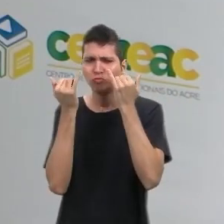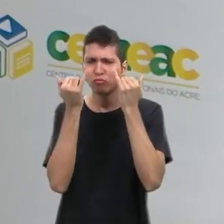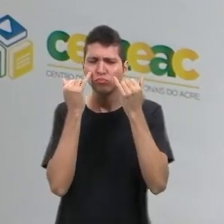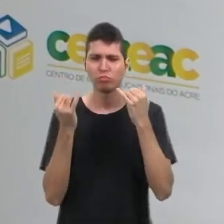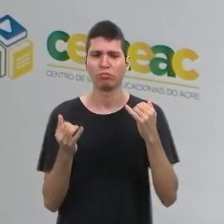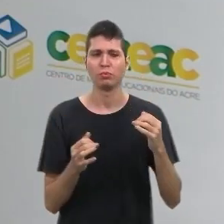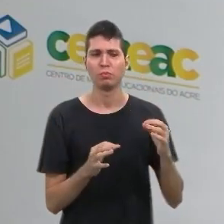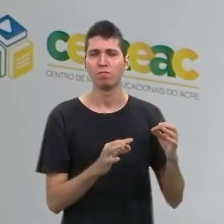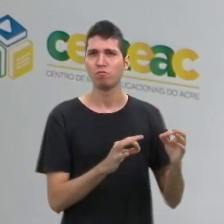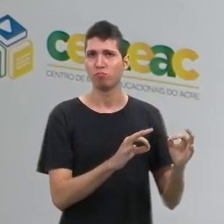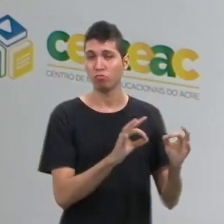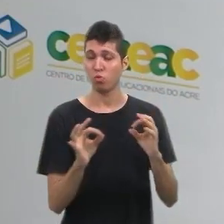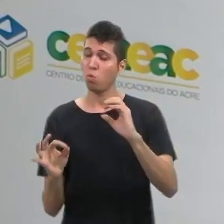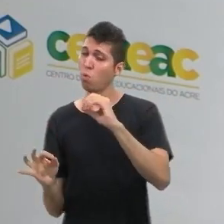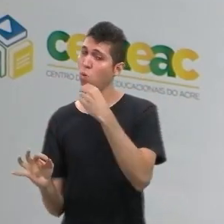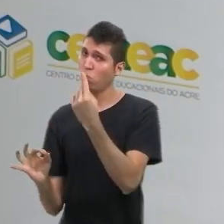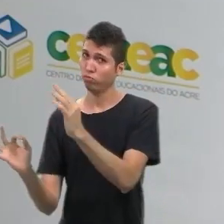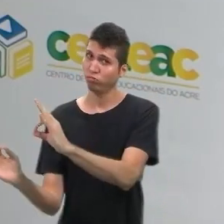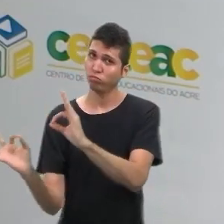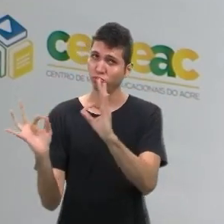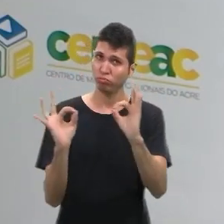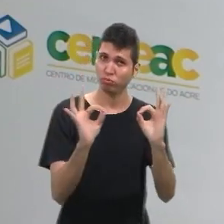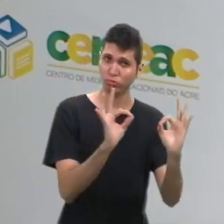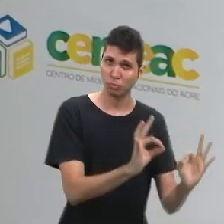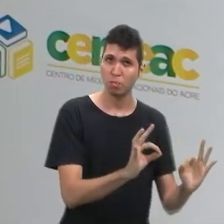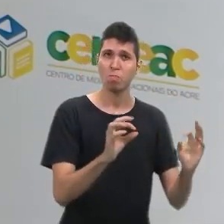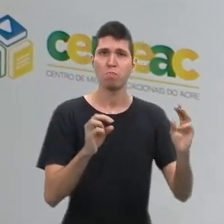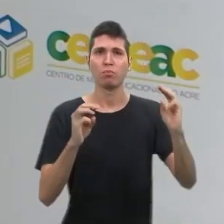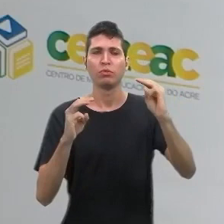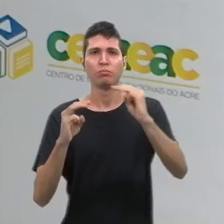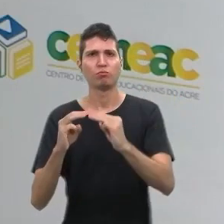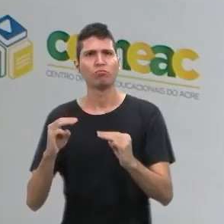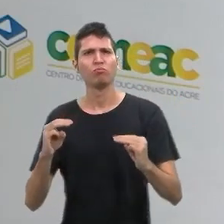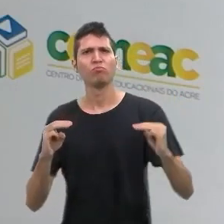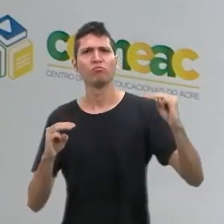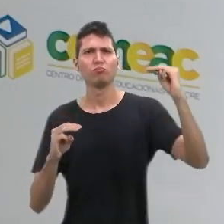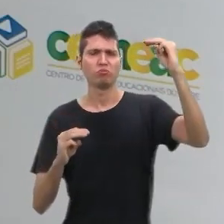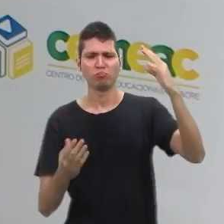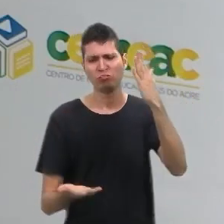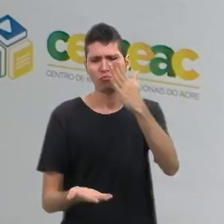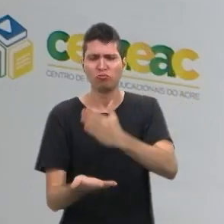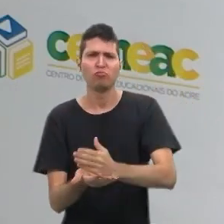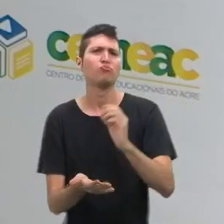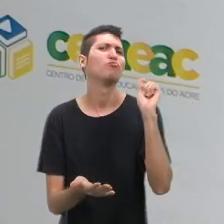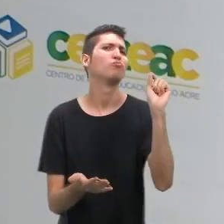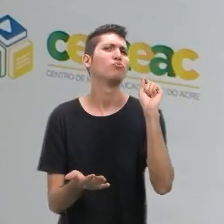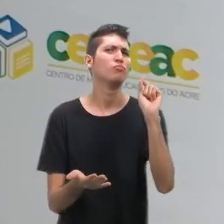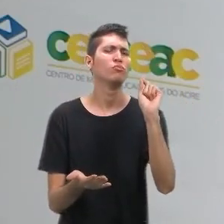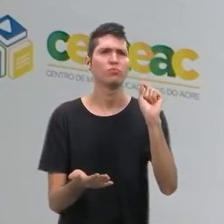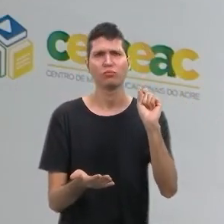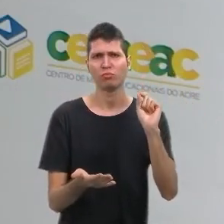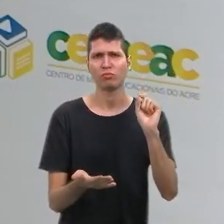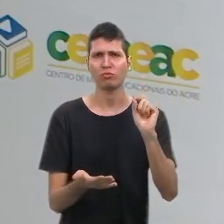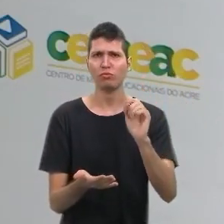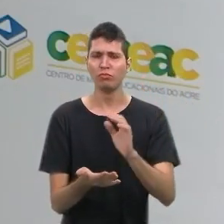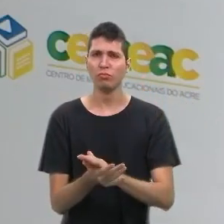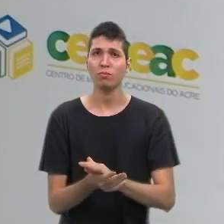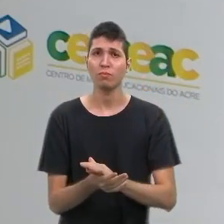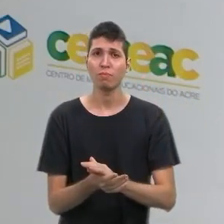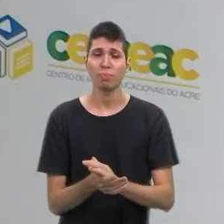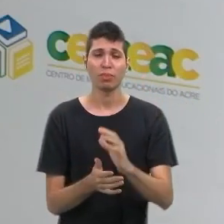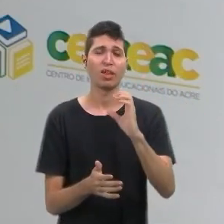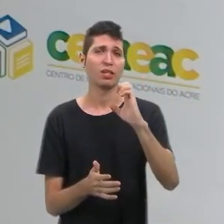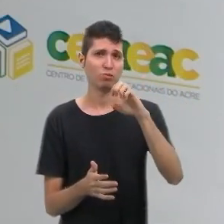escolhidos, tá? Ou decrescente, tá bom? O que é a mediana para a gente sair aqui, ó, afinadinho nessa ideia de mediana? É o termo